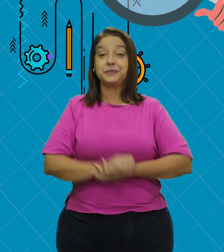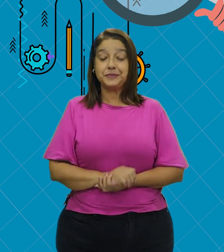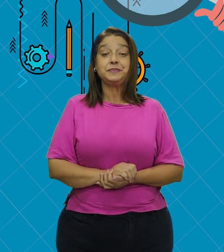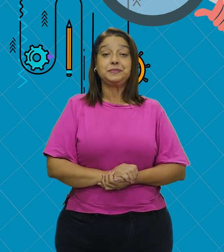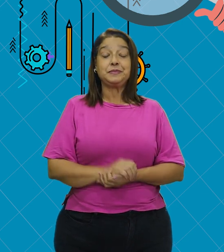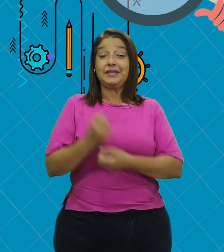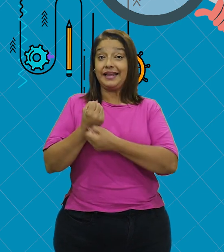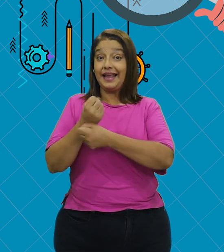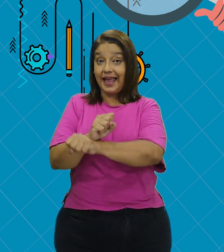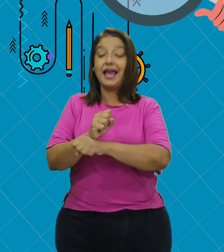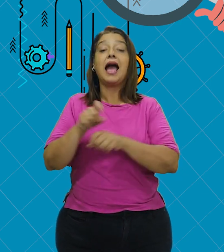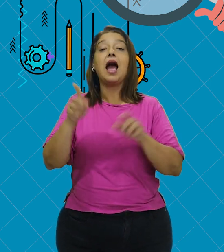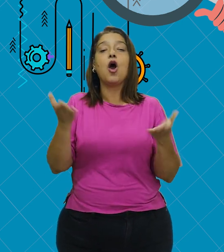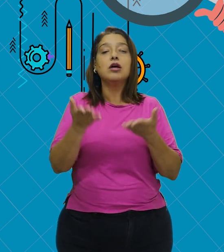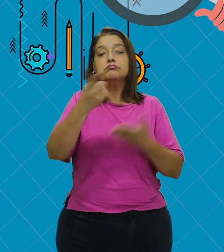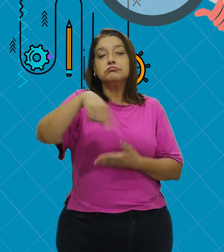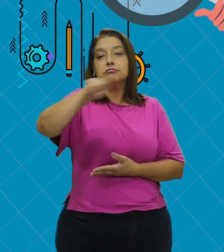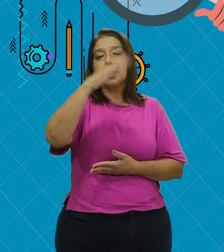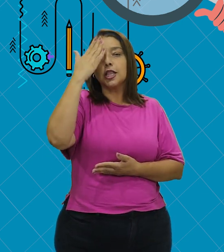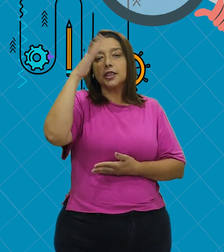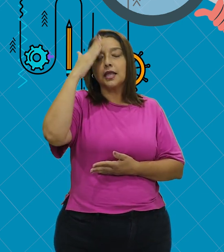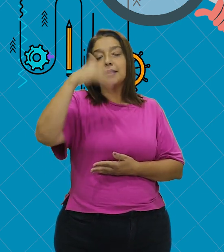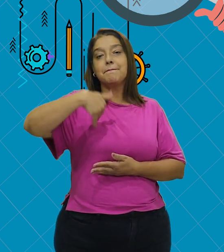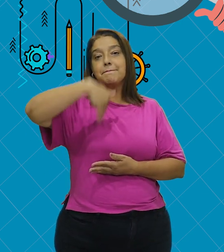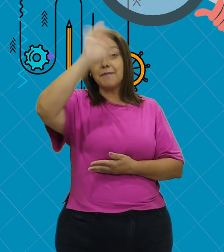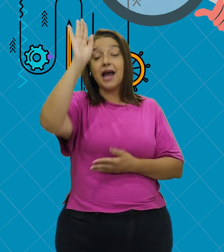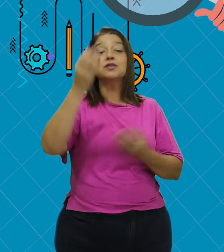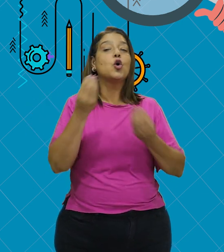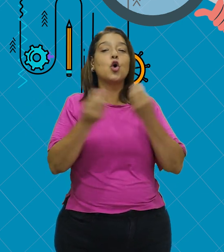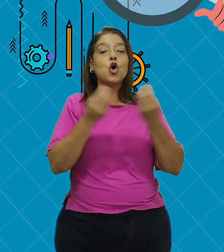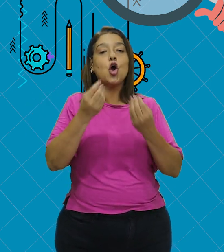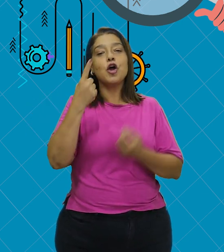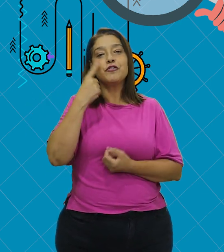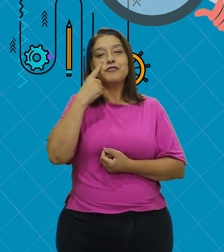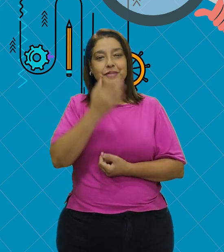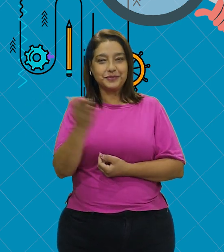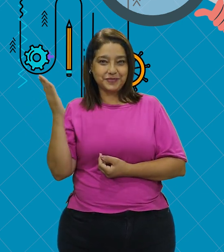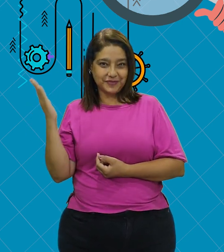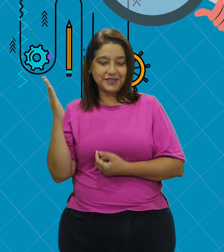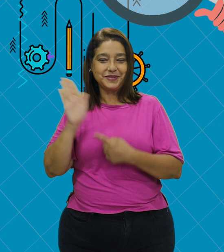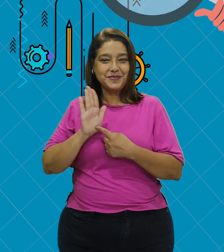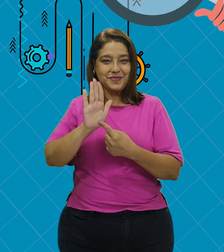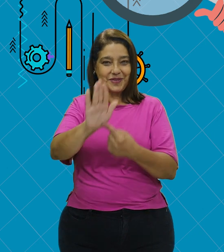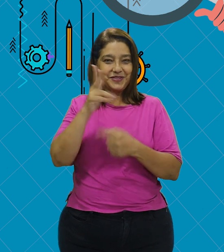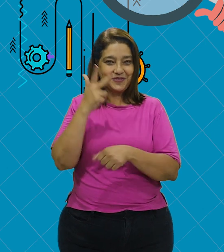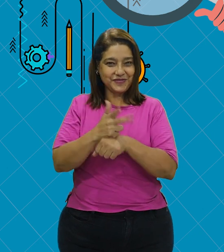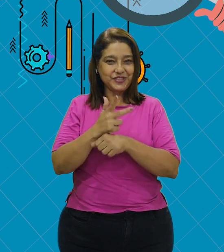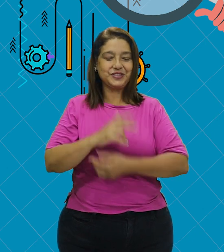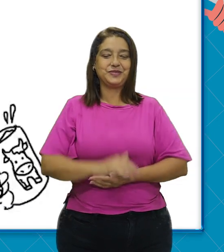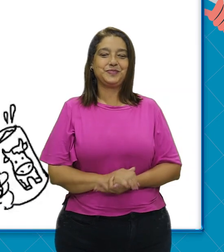República Oligárquica, acompanharemos juntos a um vídeo do canal do YouTube História e Arte.